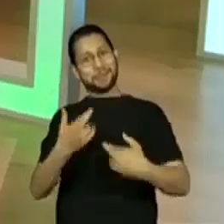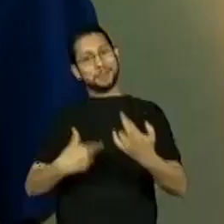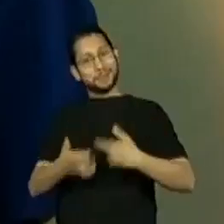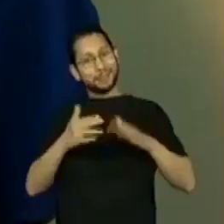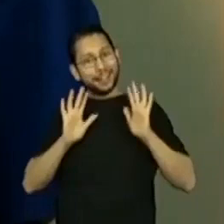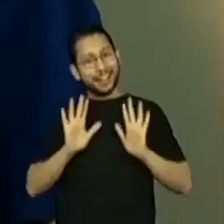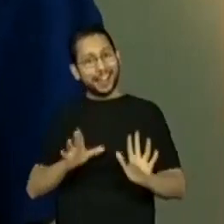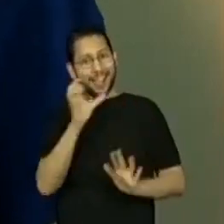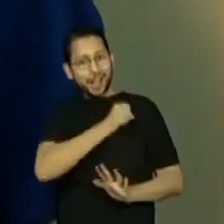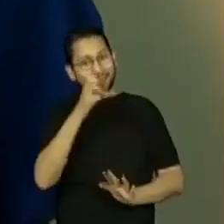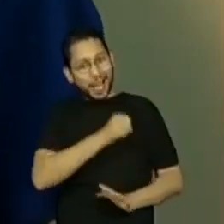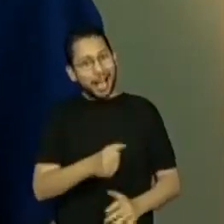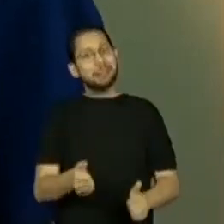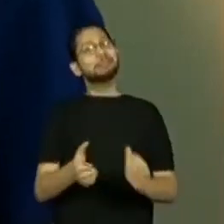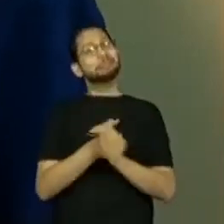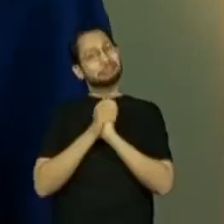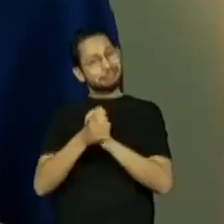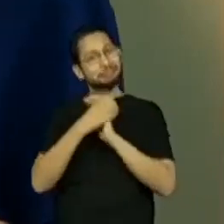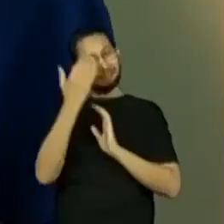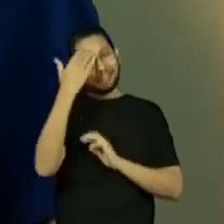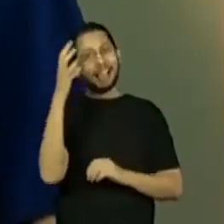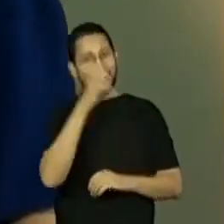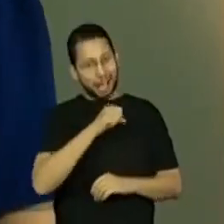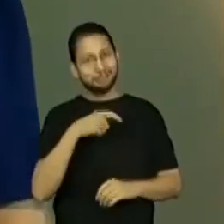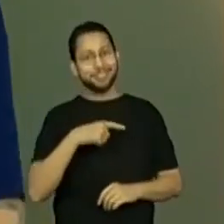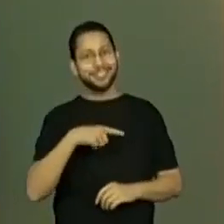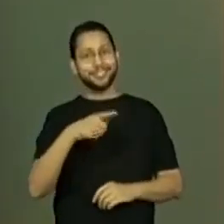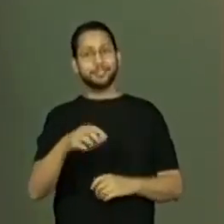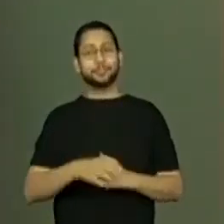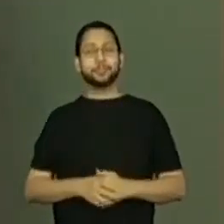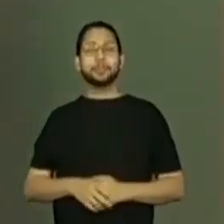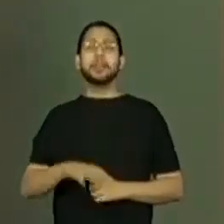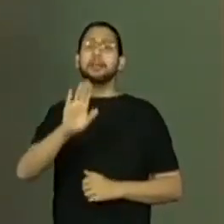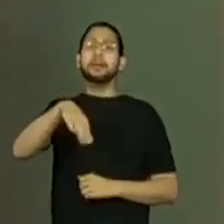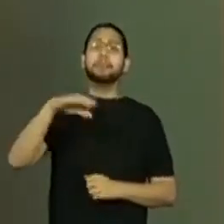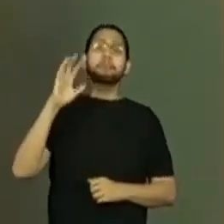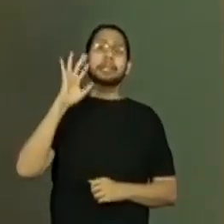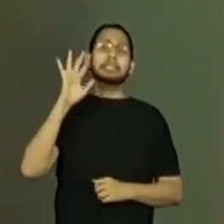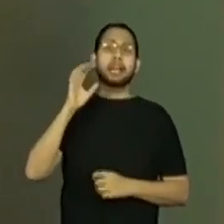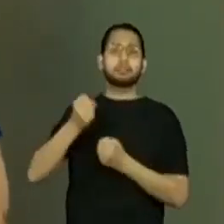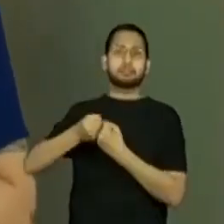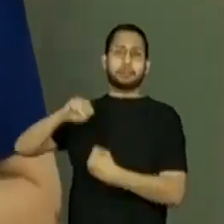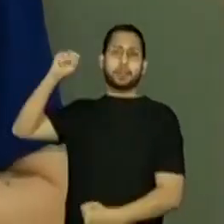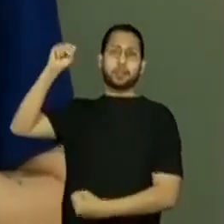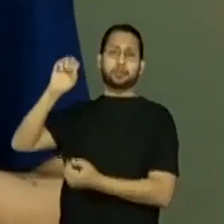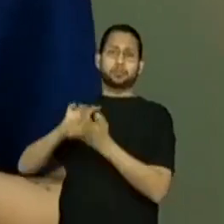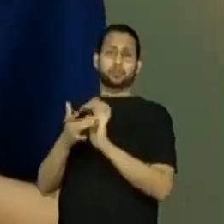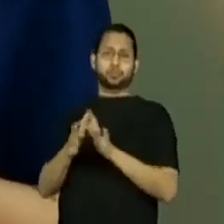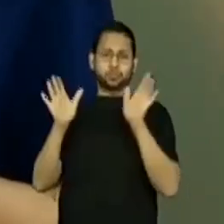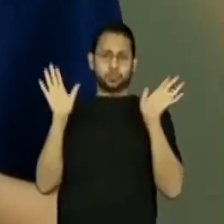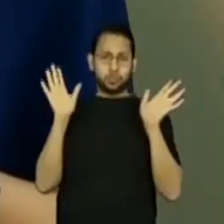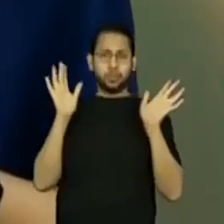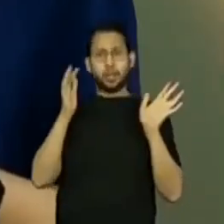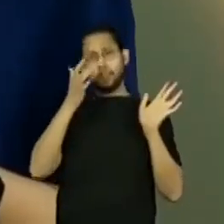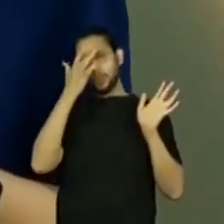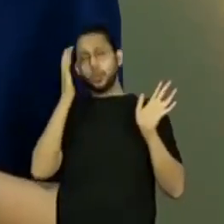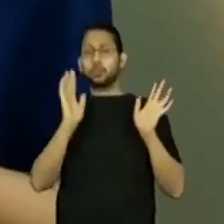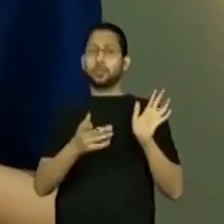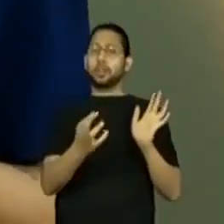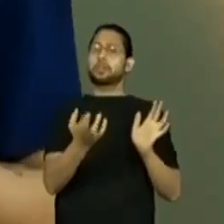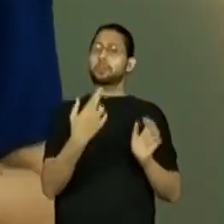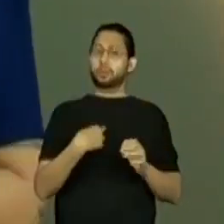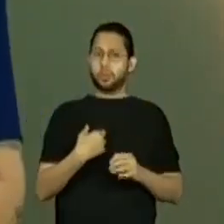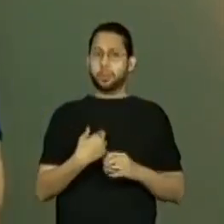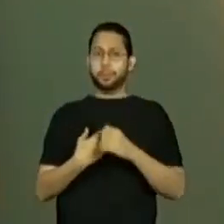vocês são Exatamente. ágeis. Exatamente. Pensando um pouco nesse sentido do tamanho do Cristo, alguém aí já respondeu, né?